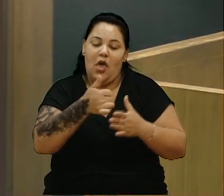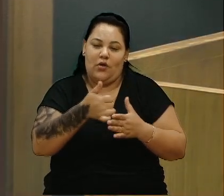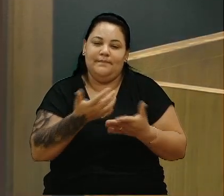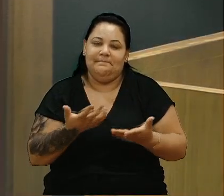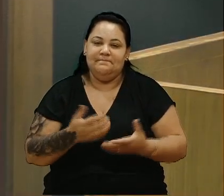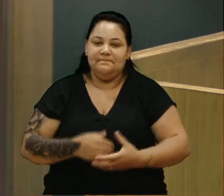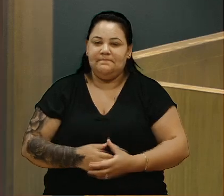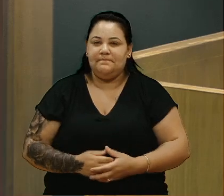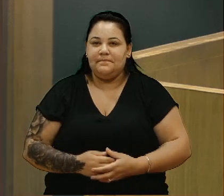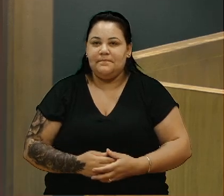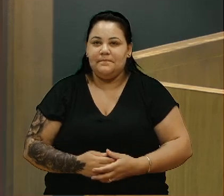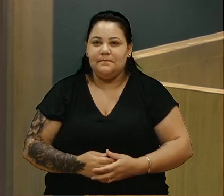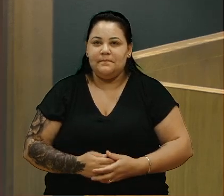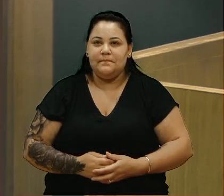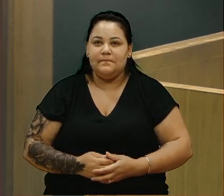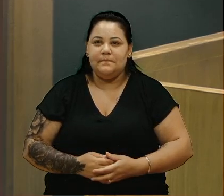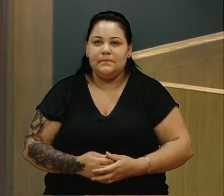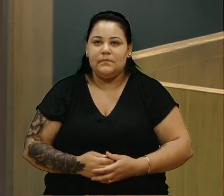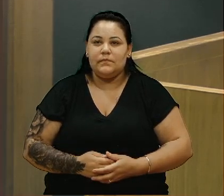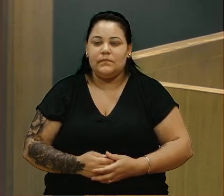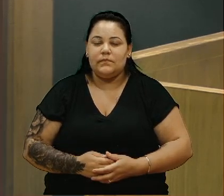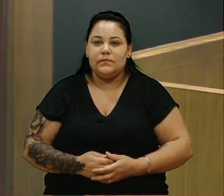escolas.